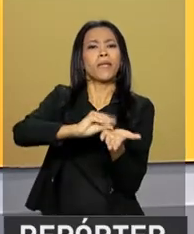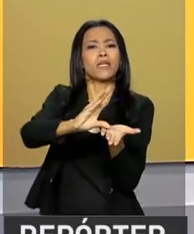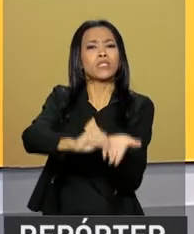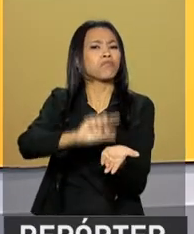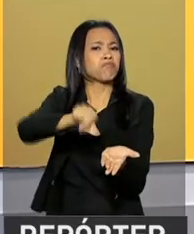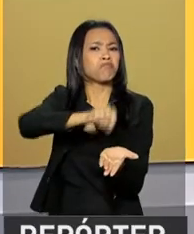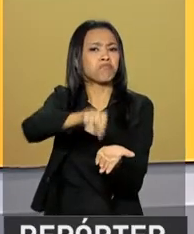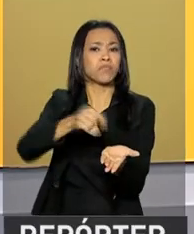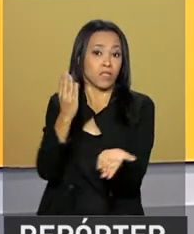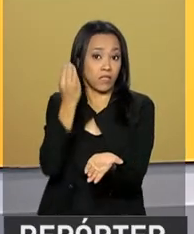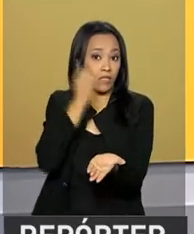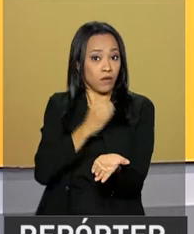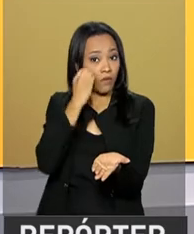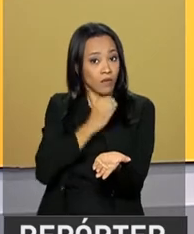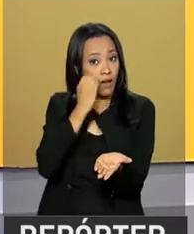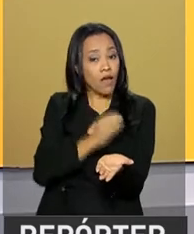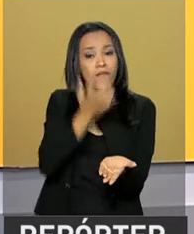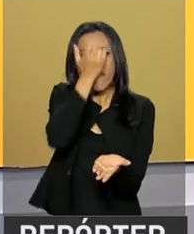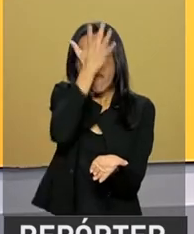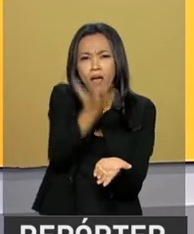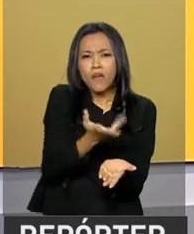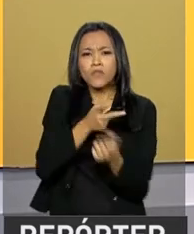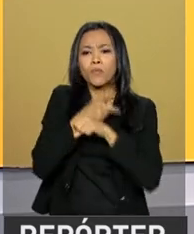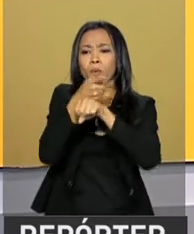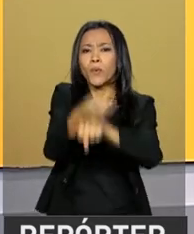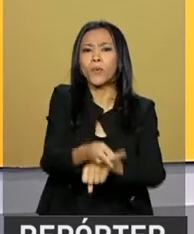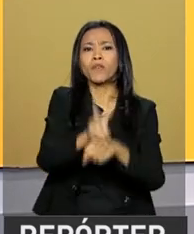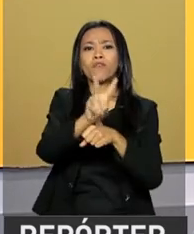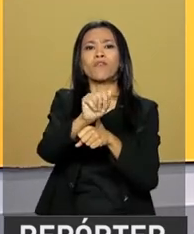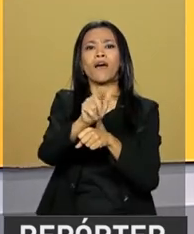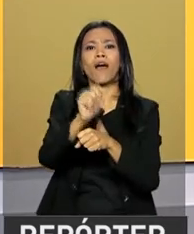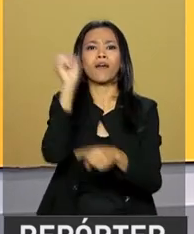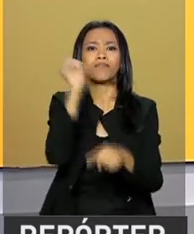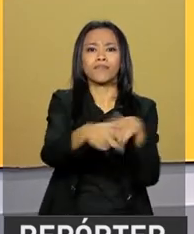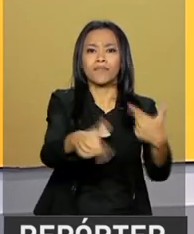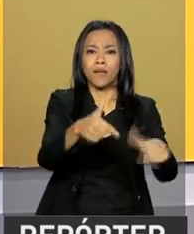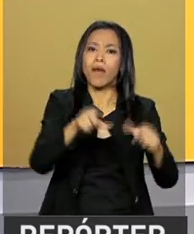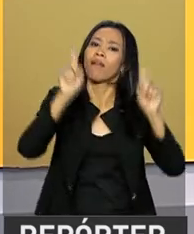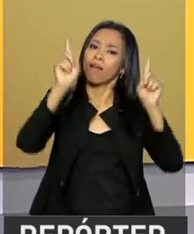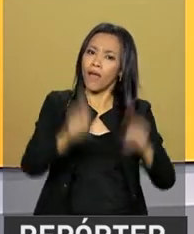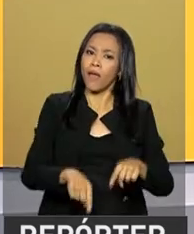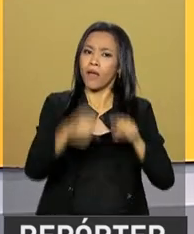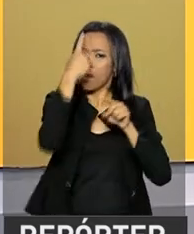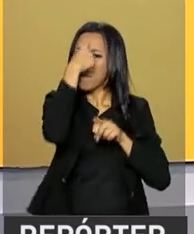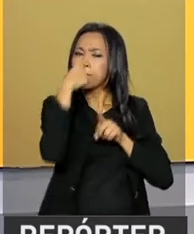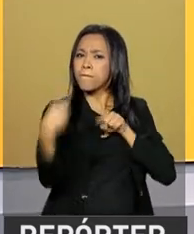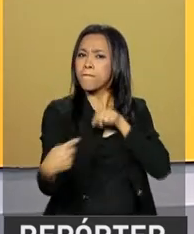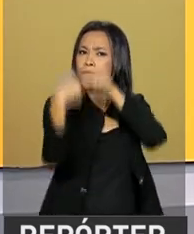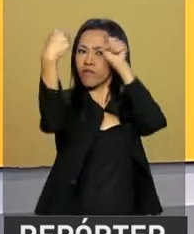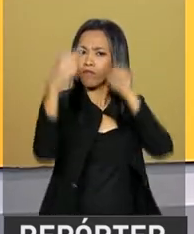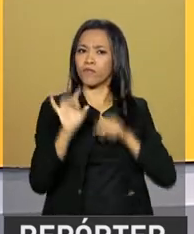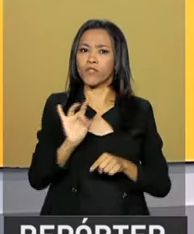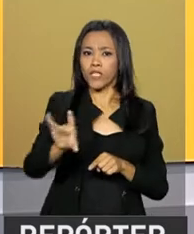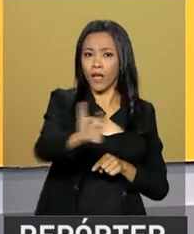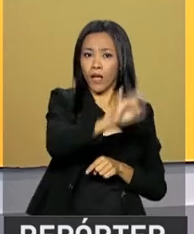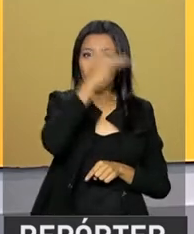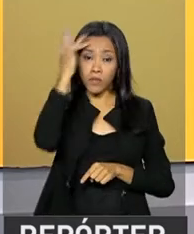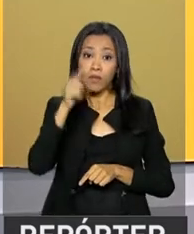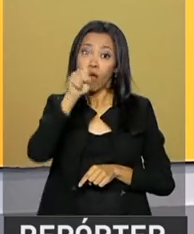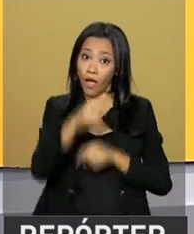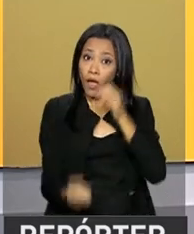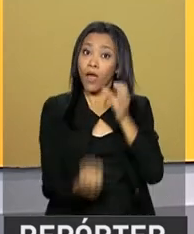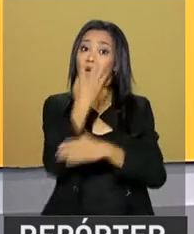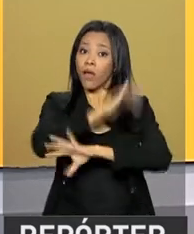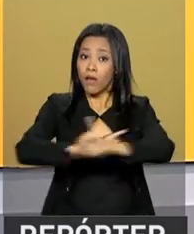celular que facilita a busca por vagas de emprego adequadas ao perfil de cada um lançado pelo ministério do